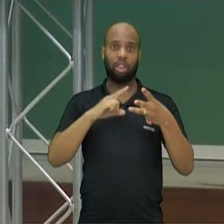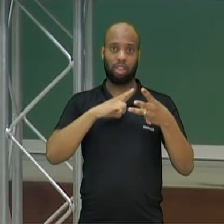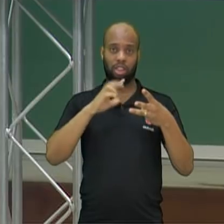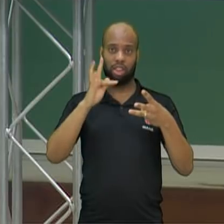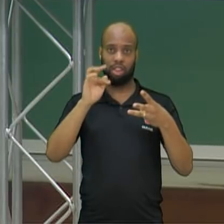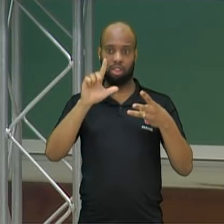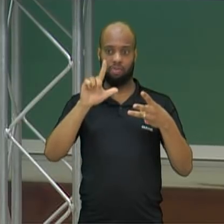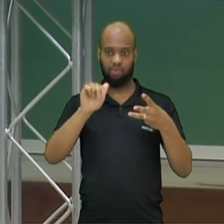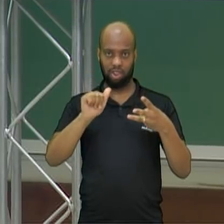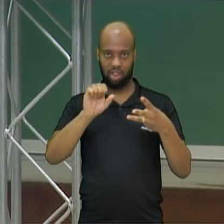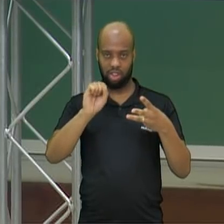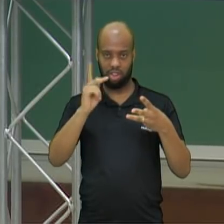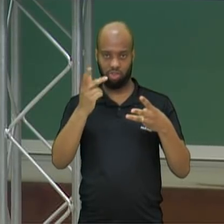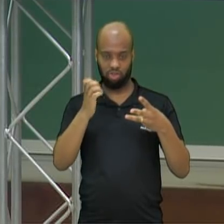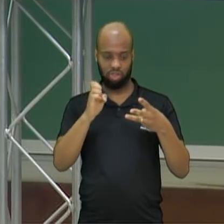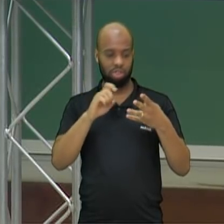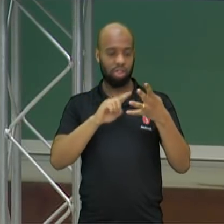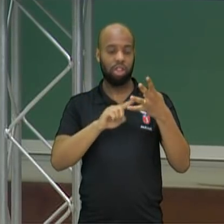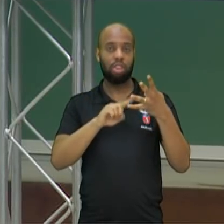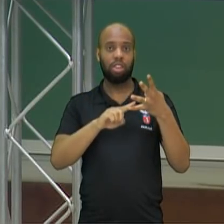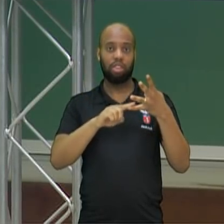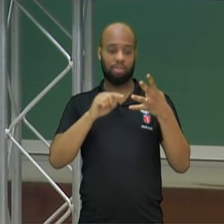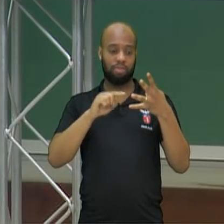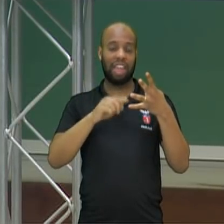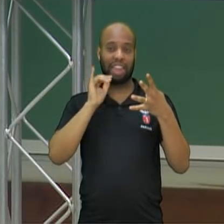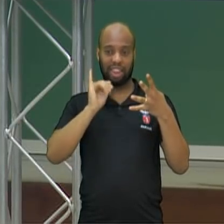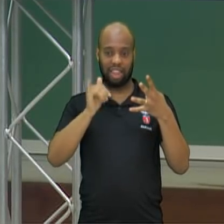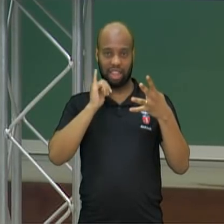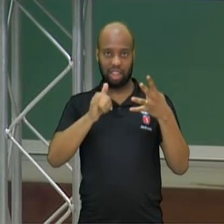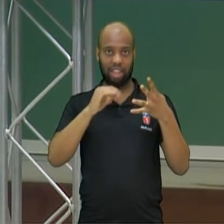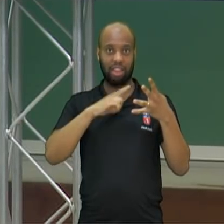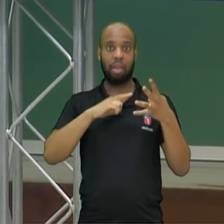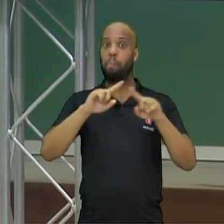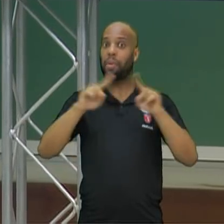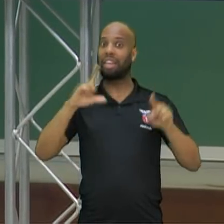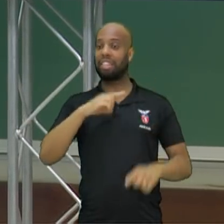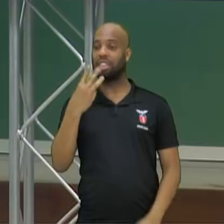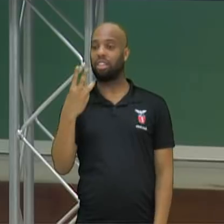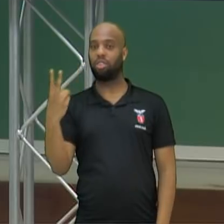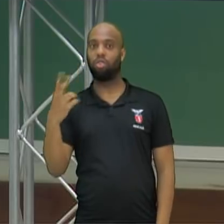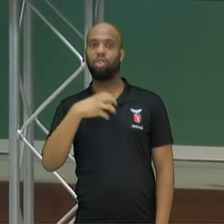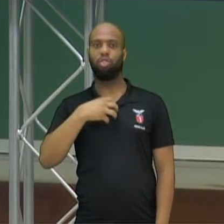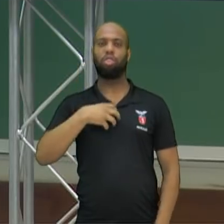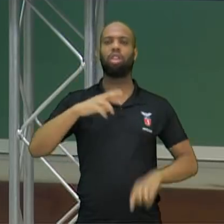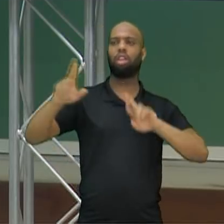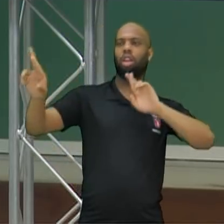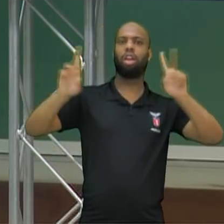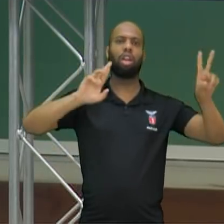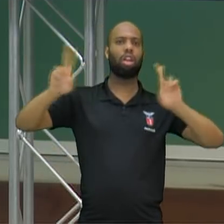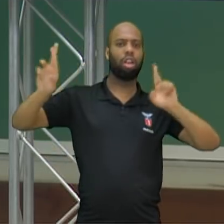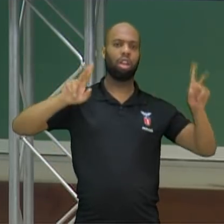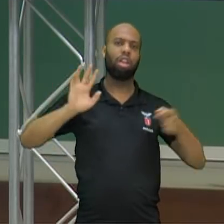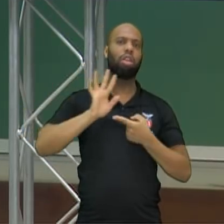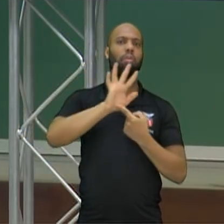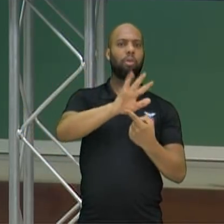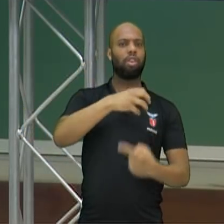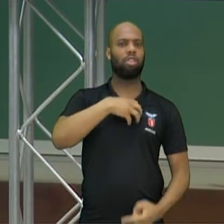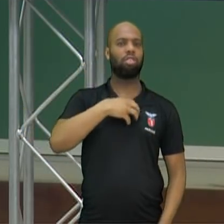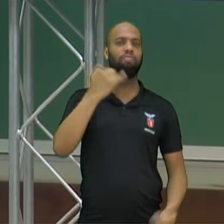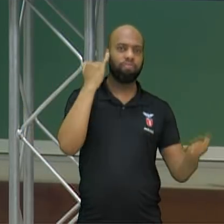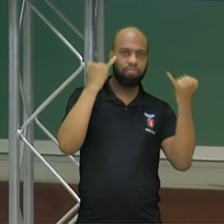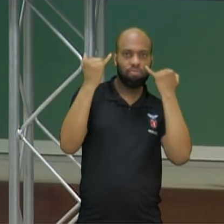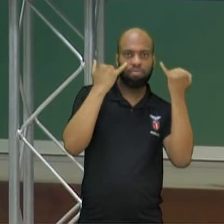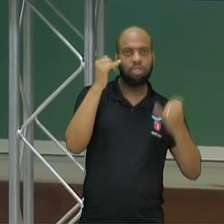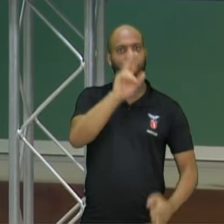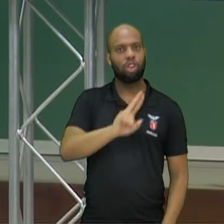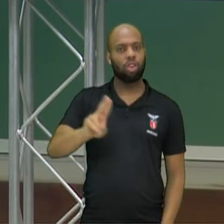que são os mais utilizados. Mas veja, 32, né, modos diferentes de colocar ali uma